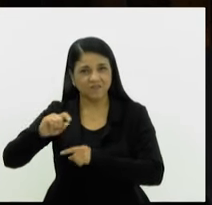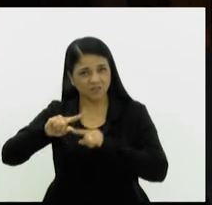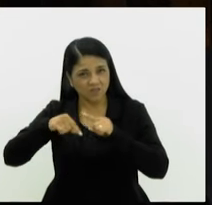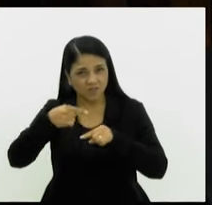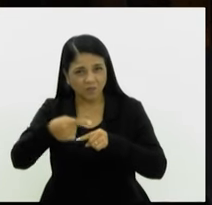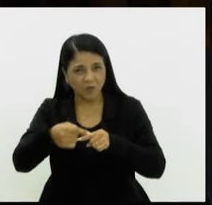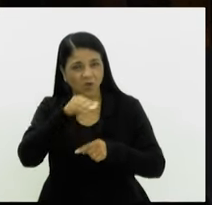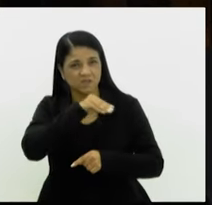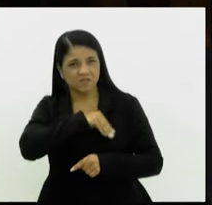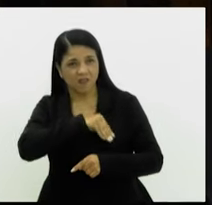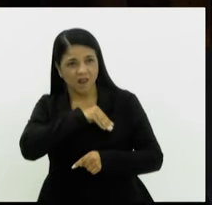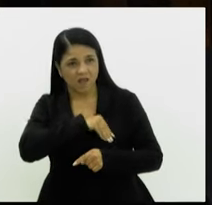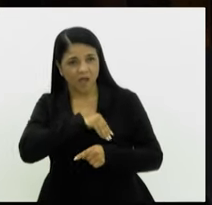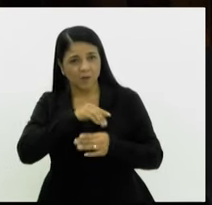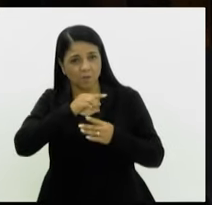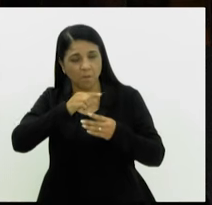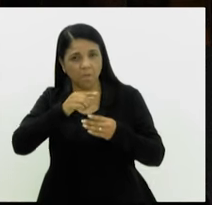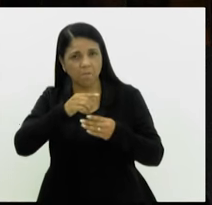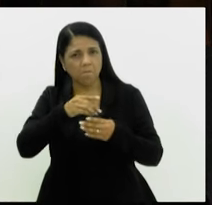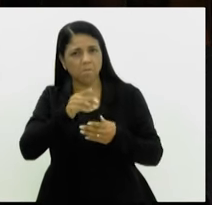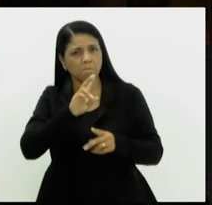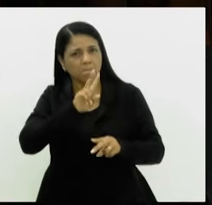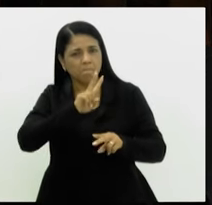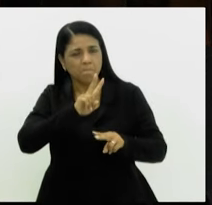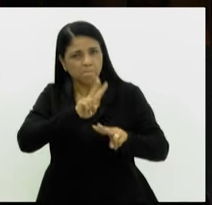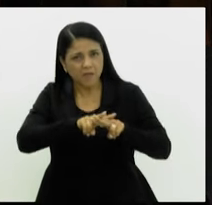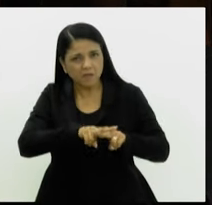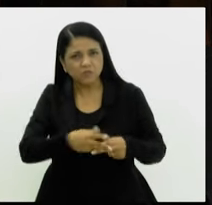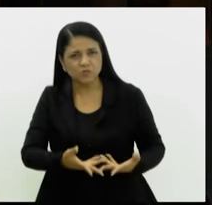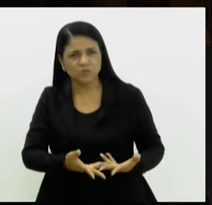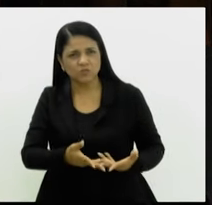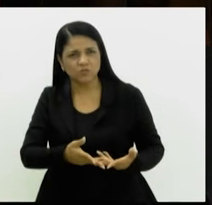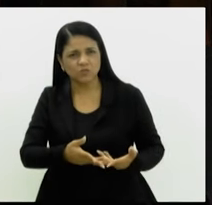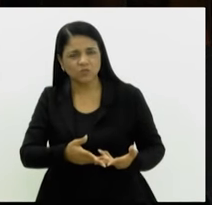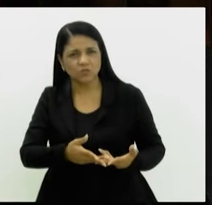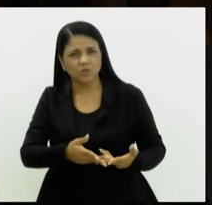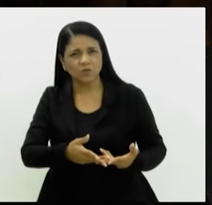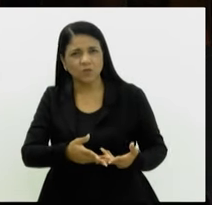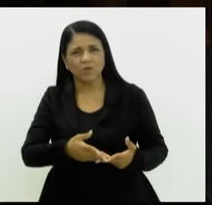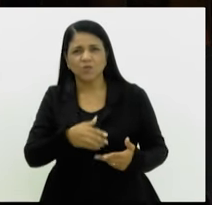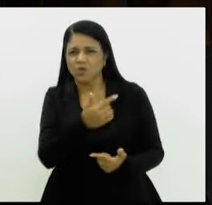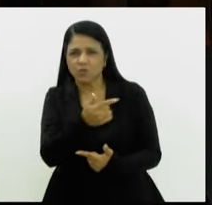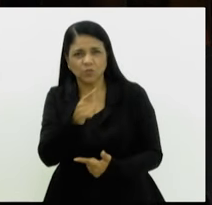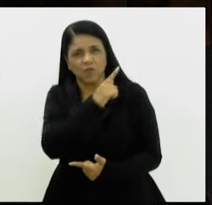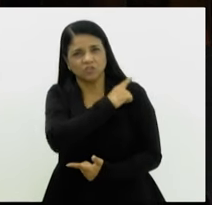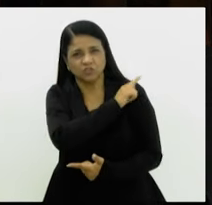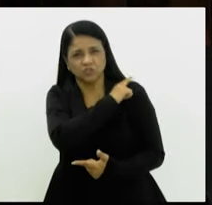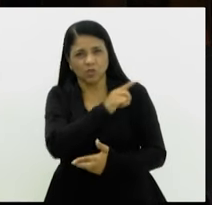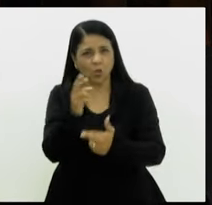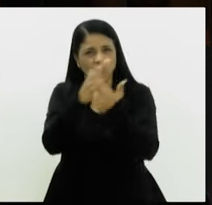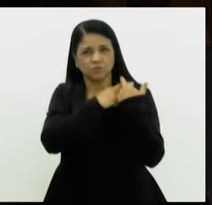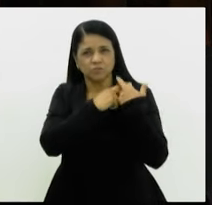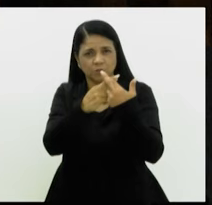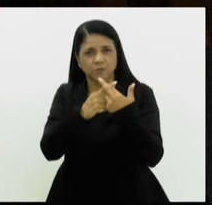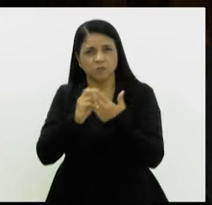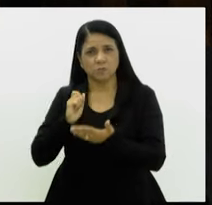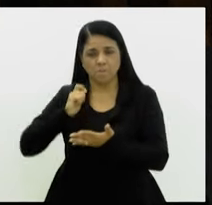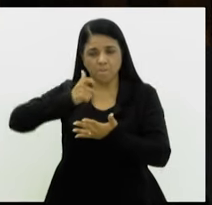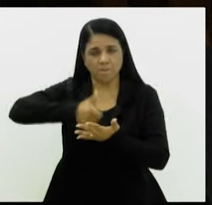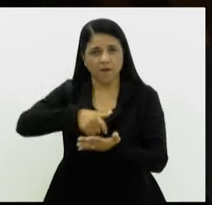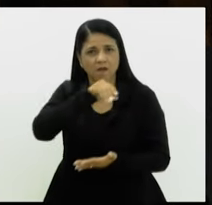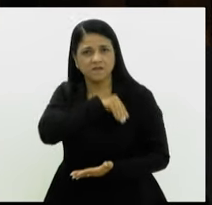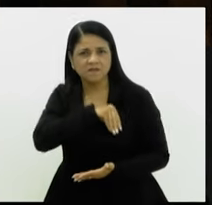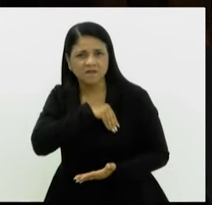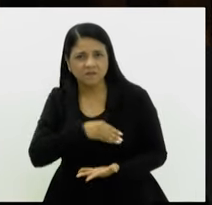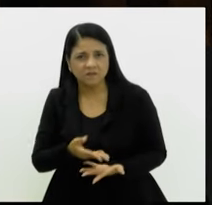próprio salário parcialmente confiscado, porque não há na gestão responsabilidade com o seu pagamento.